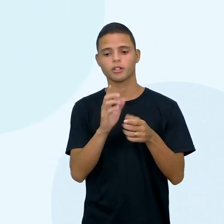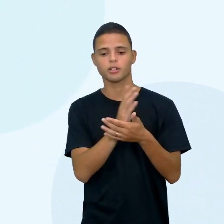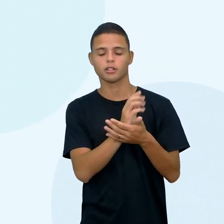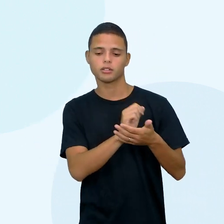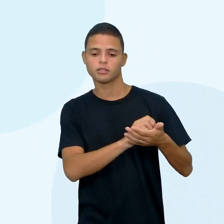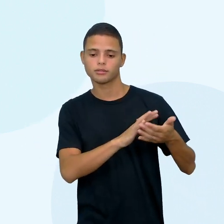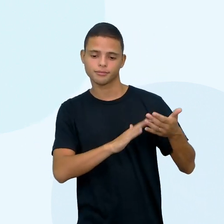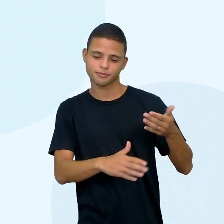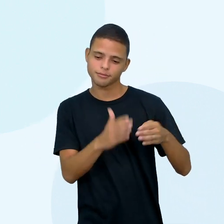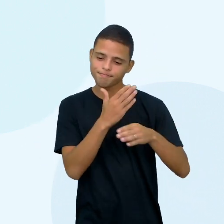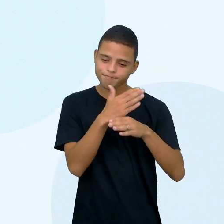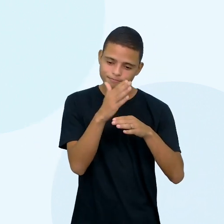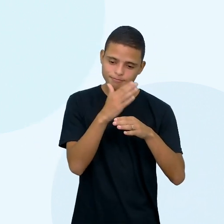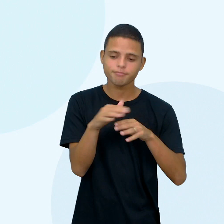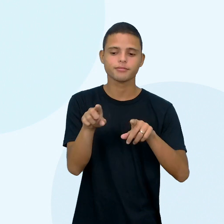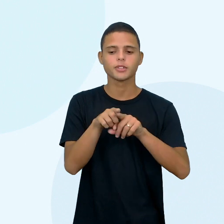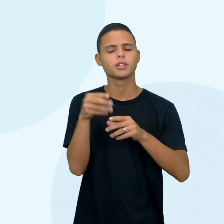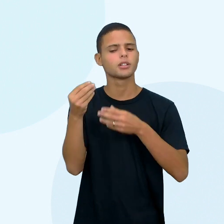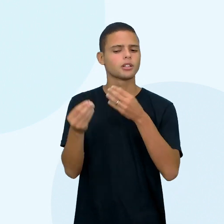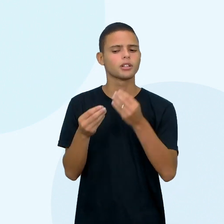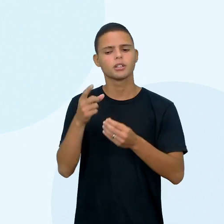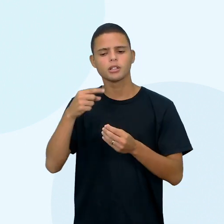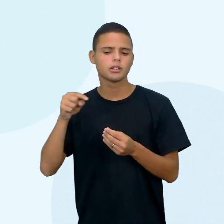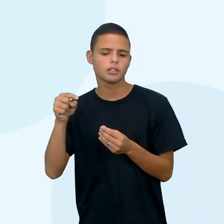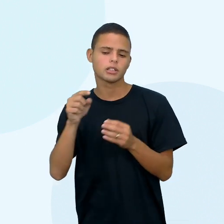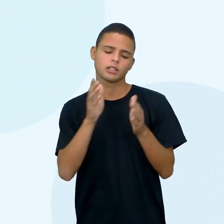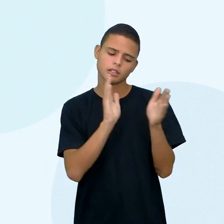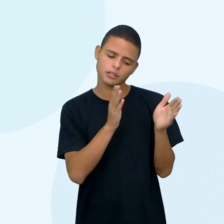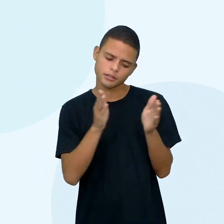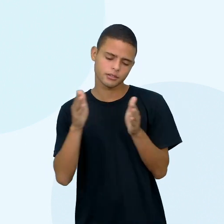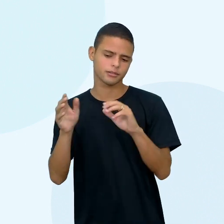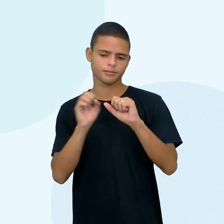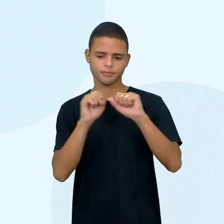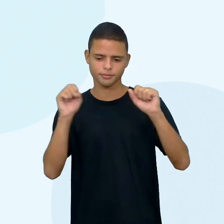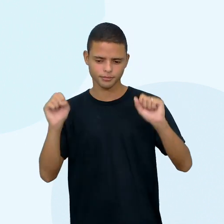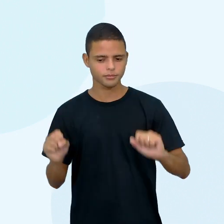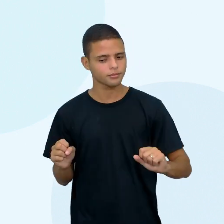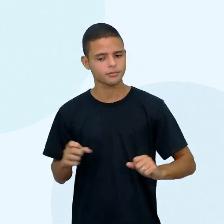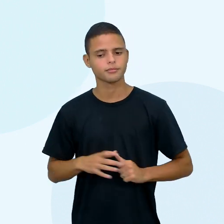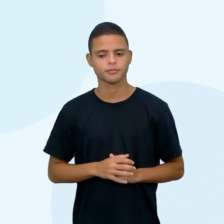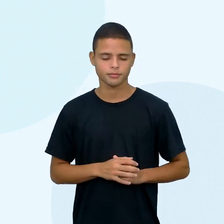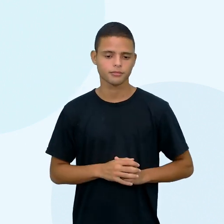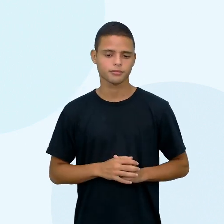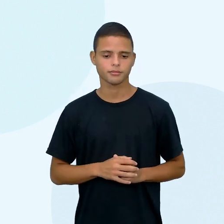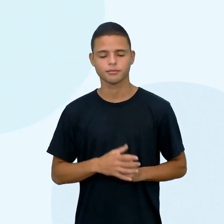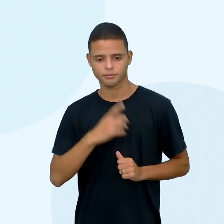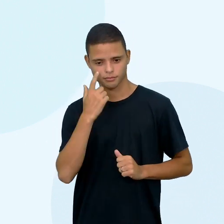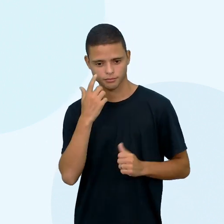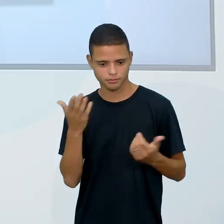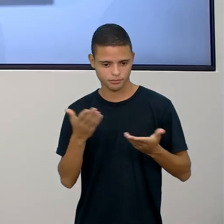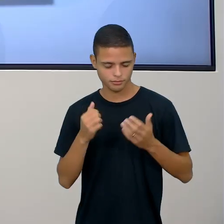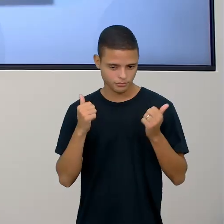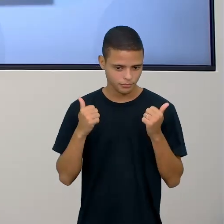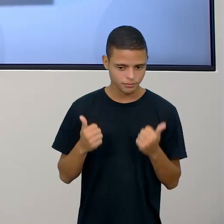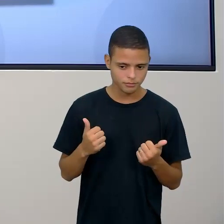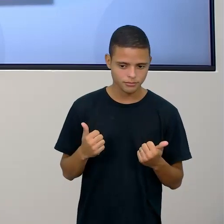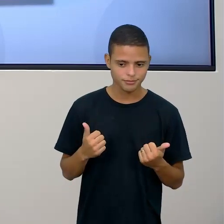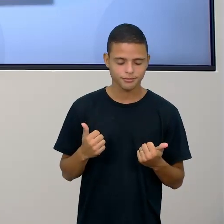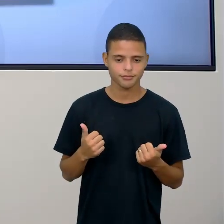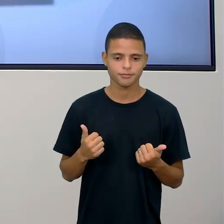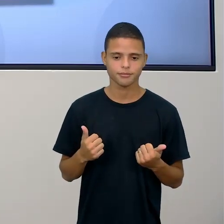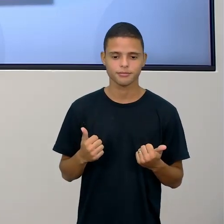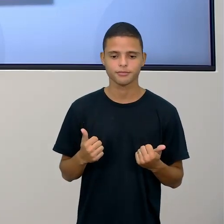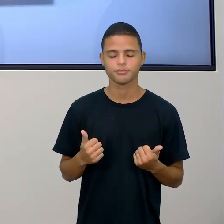atividades também, né? Como que a gente vai sistematizar tudo isso que a gente viu aqui, tá joia?